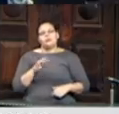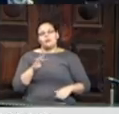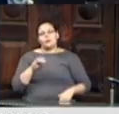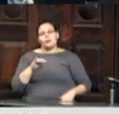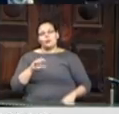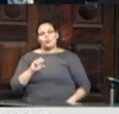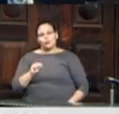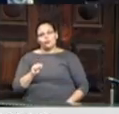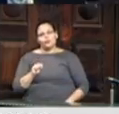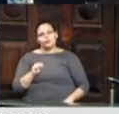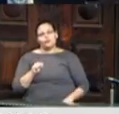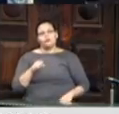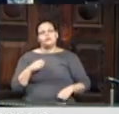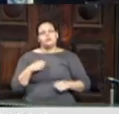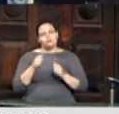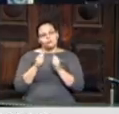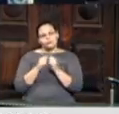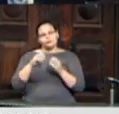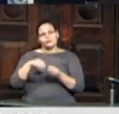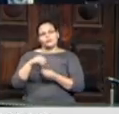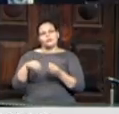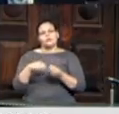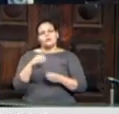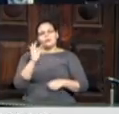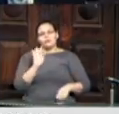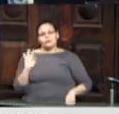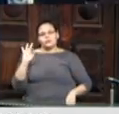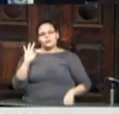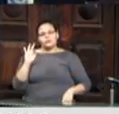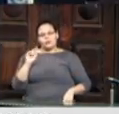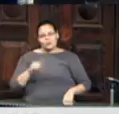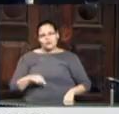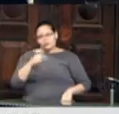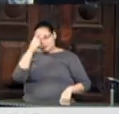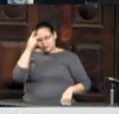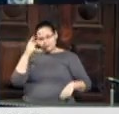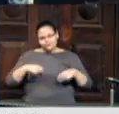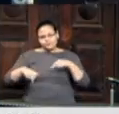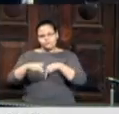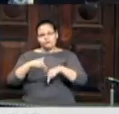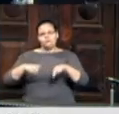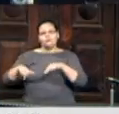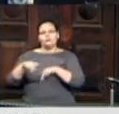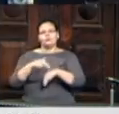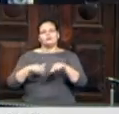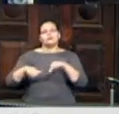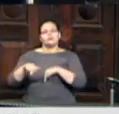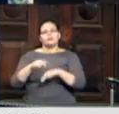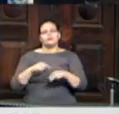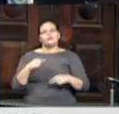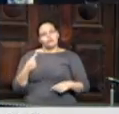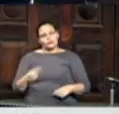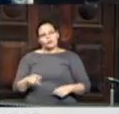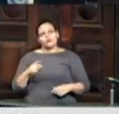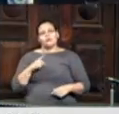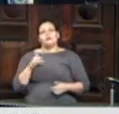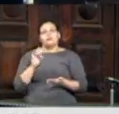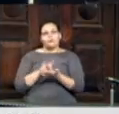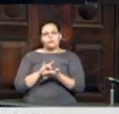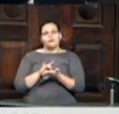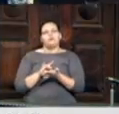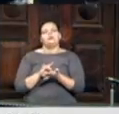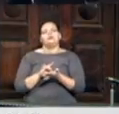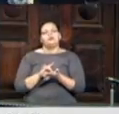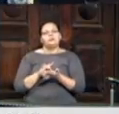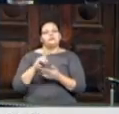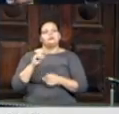nem dos franceses. Os habitantes fora dos autóctones, daqueles que realmente